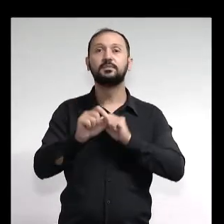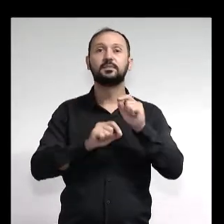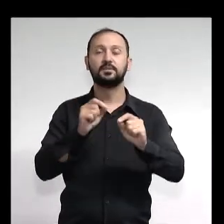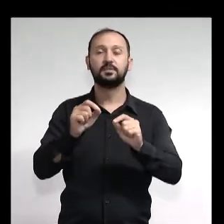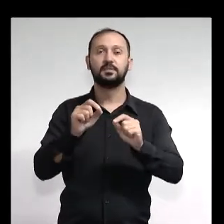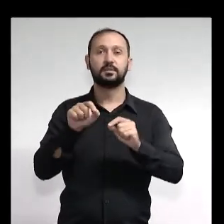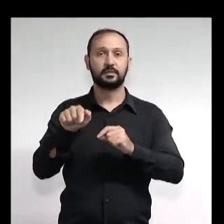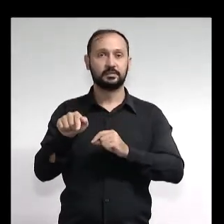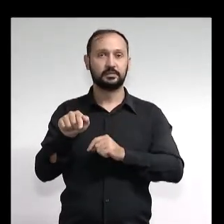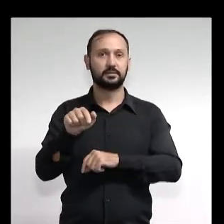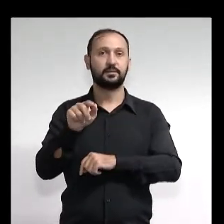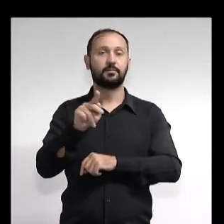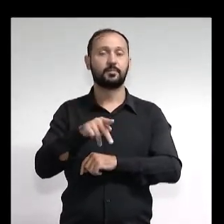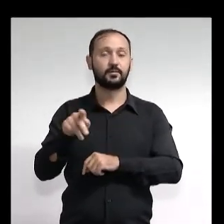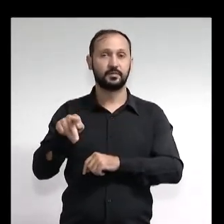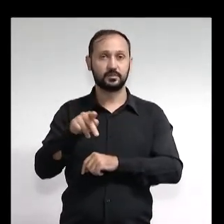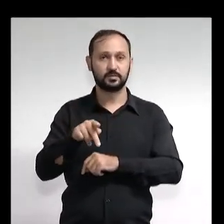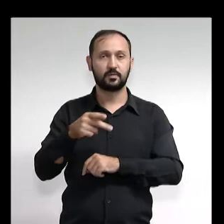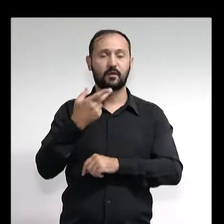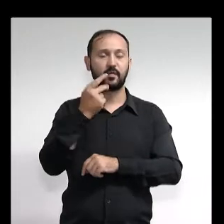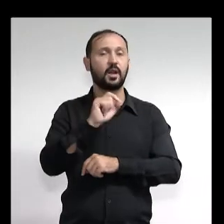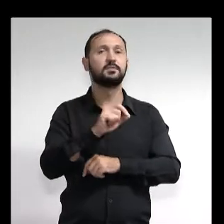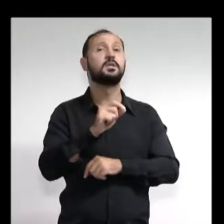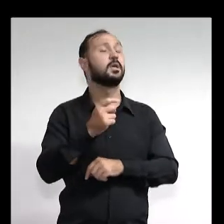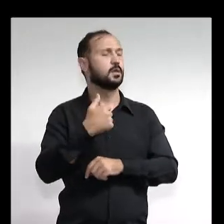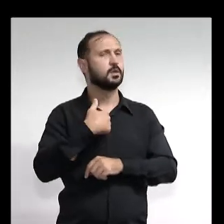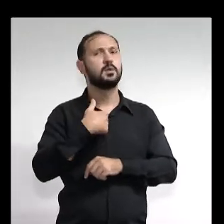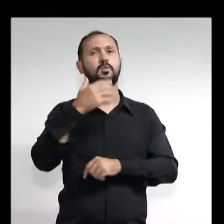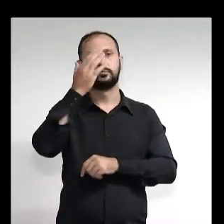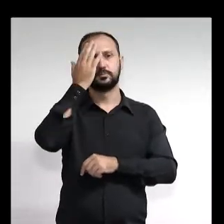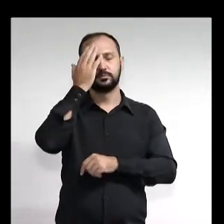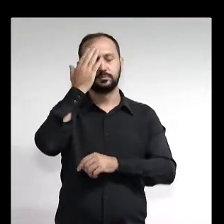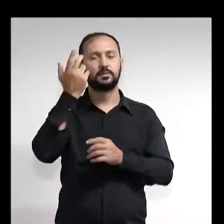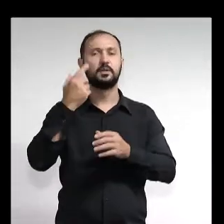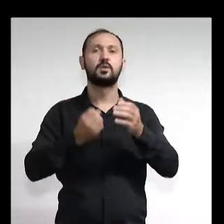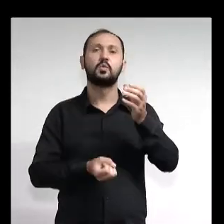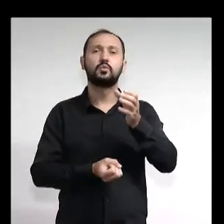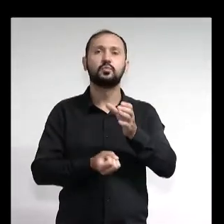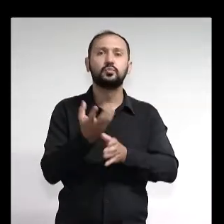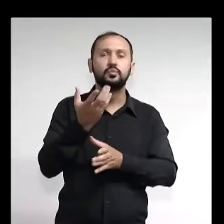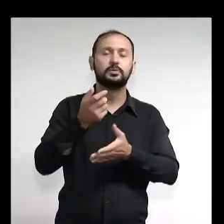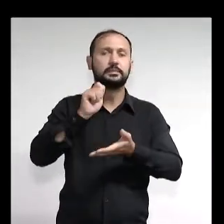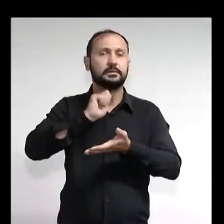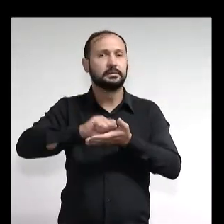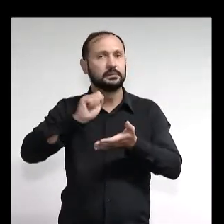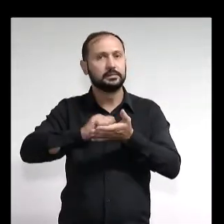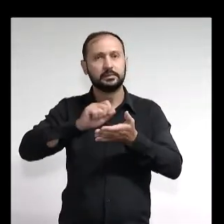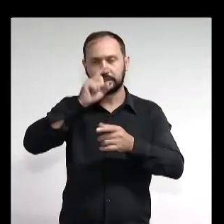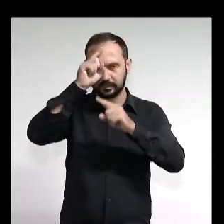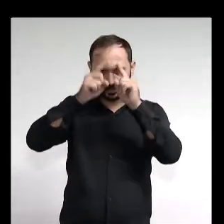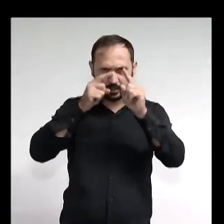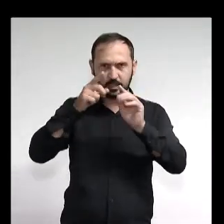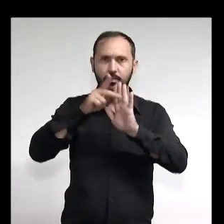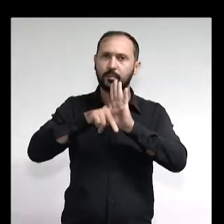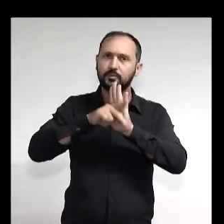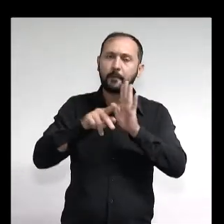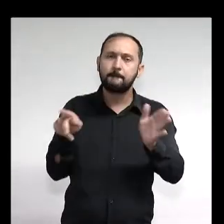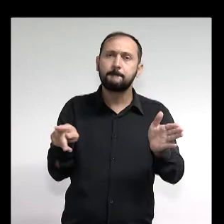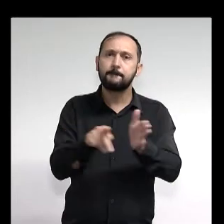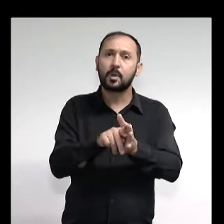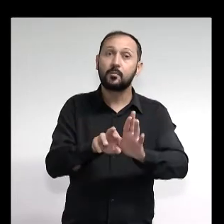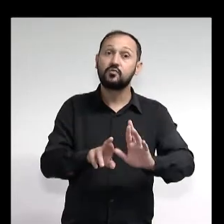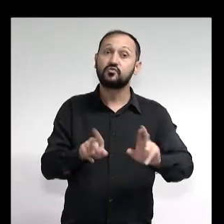foi solicitado na perspectiva de que se esse professor afirmasse, não, eu realmente